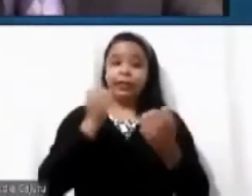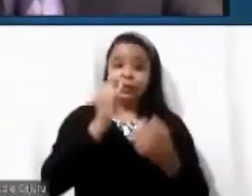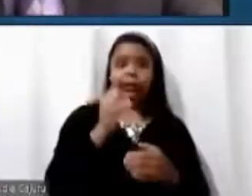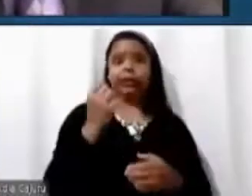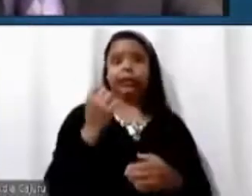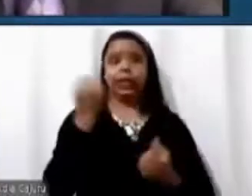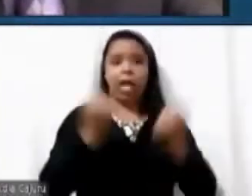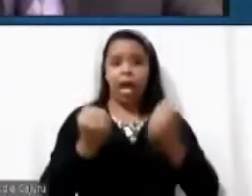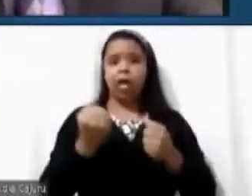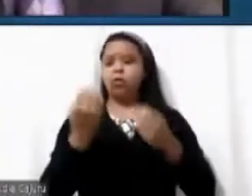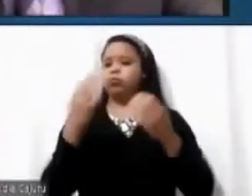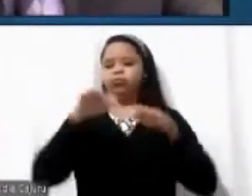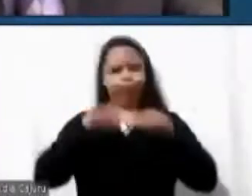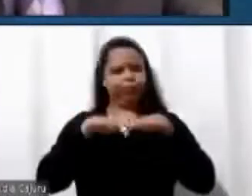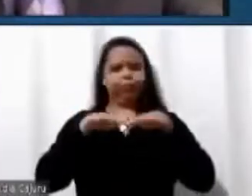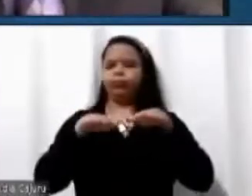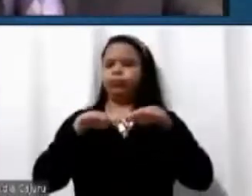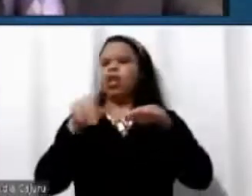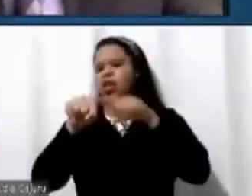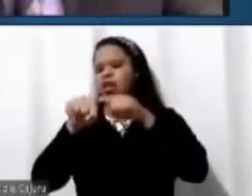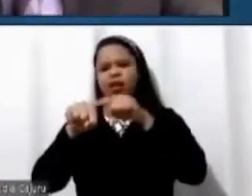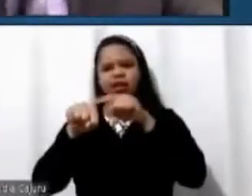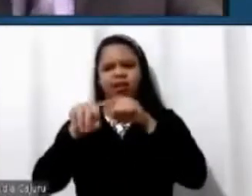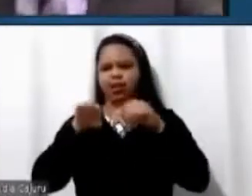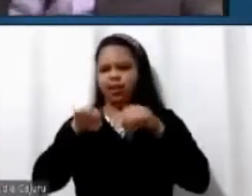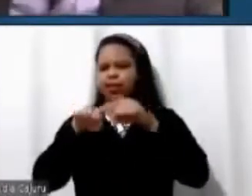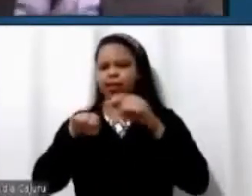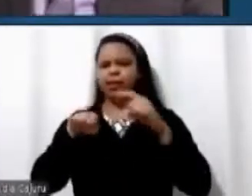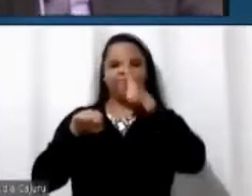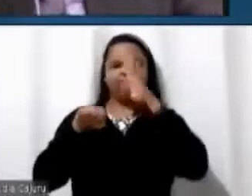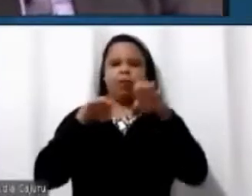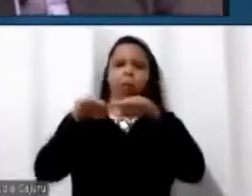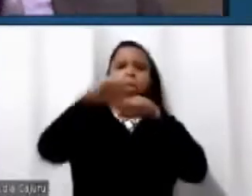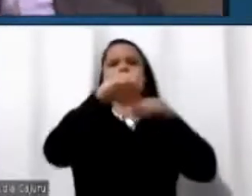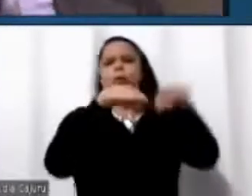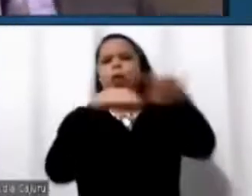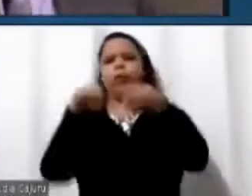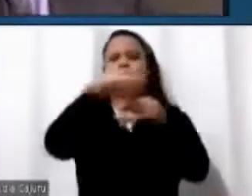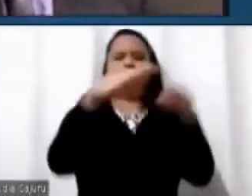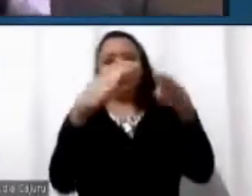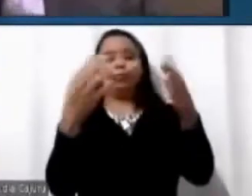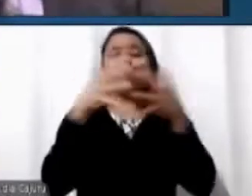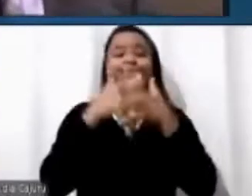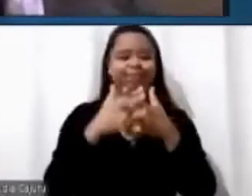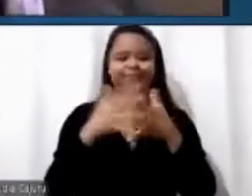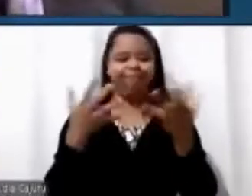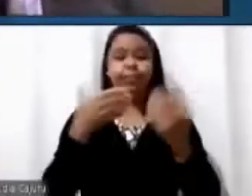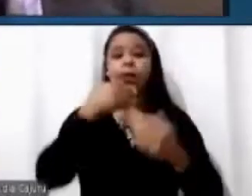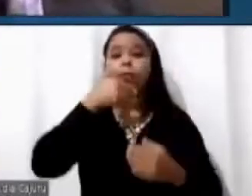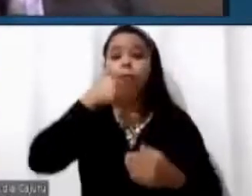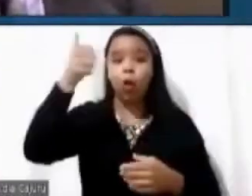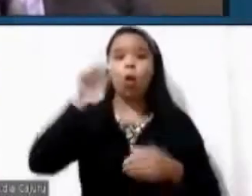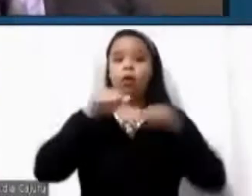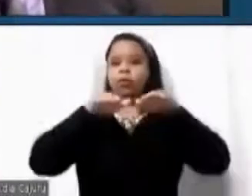vai mais longe da forma como tem que ser. Então, o médico, em suma, e o paciente, eles têm o mesmo objetivo.